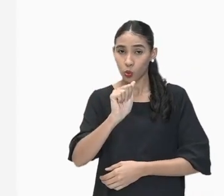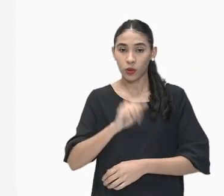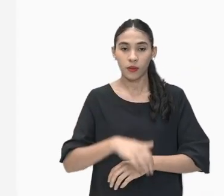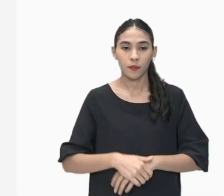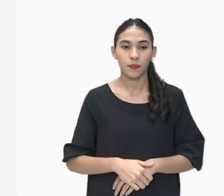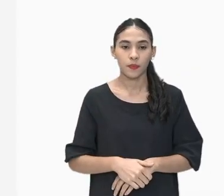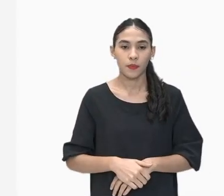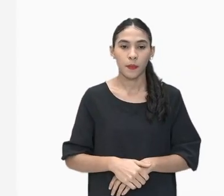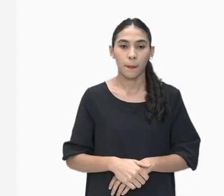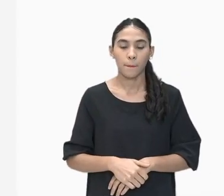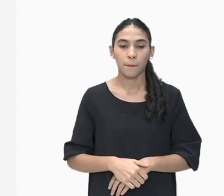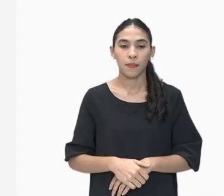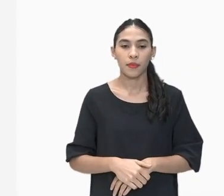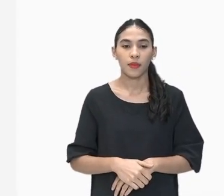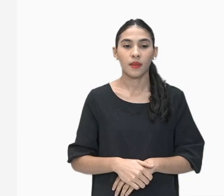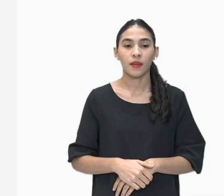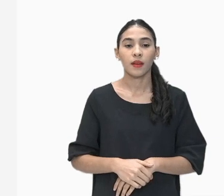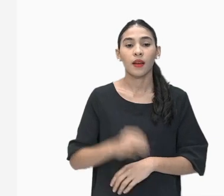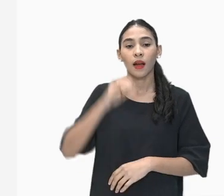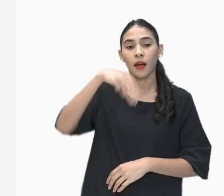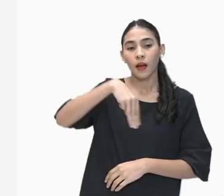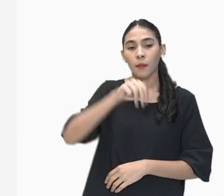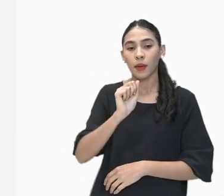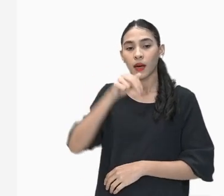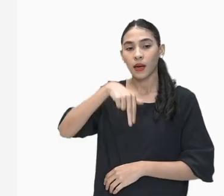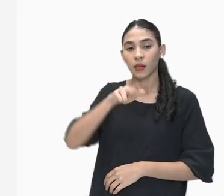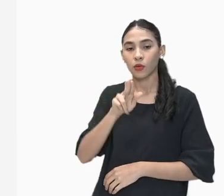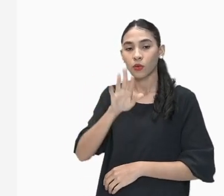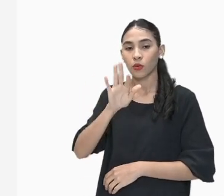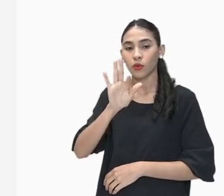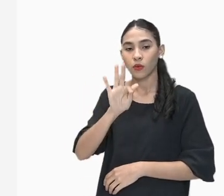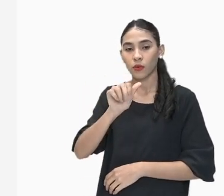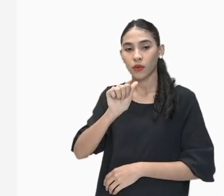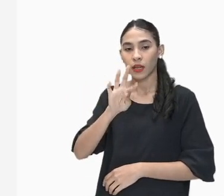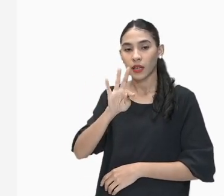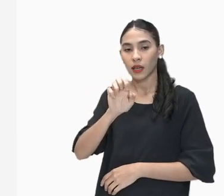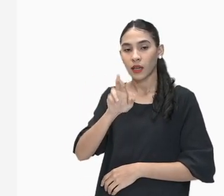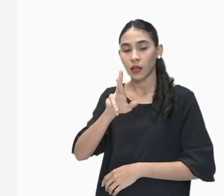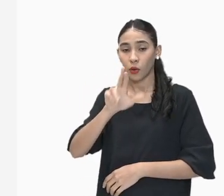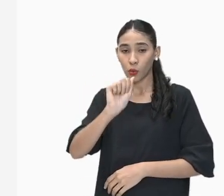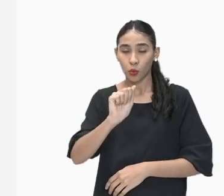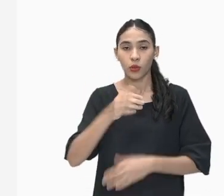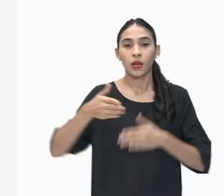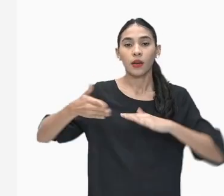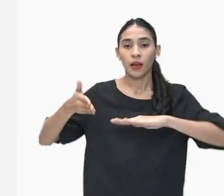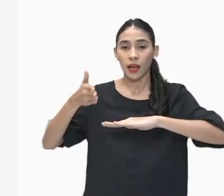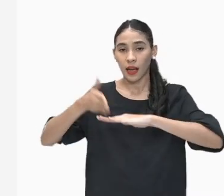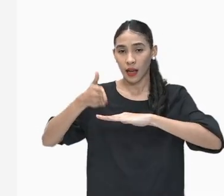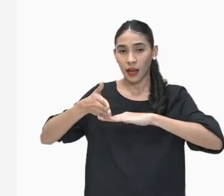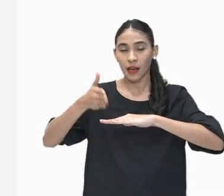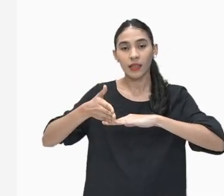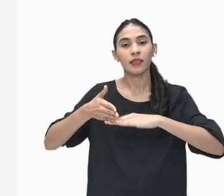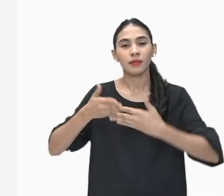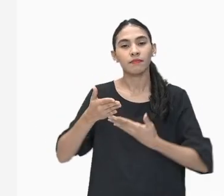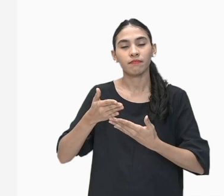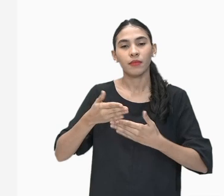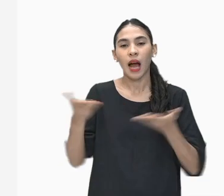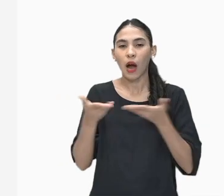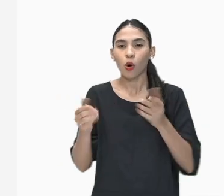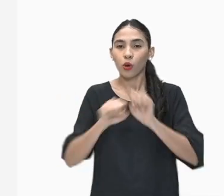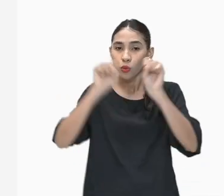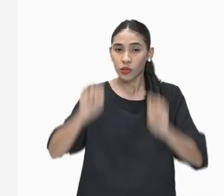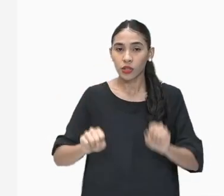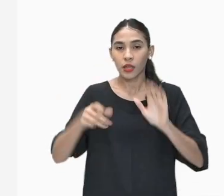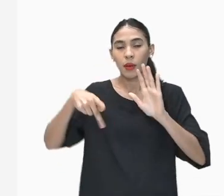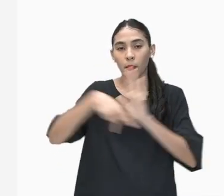gente? Vamos falar da manufatura. Na Idade Moderna, predomina como sistema produtivo a manufatura, isto